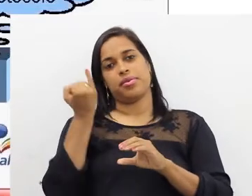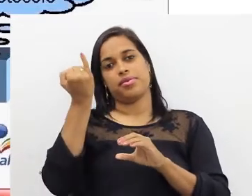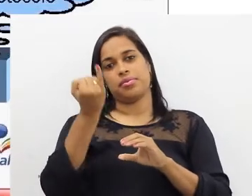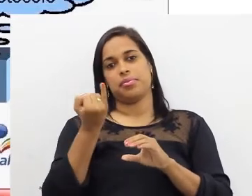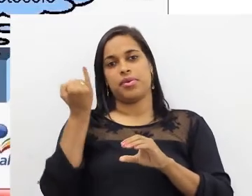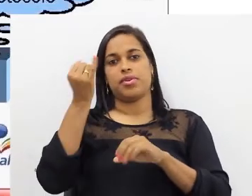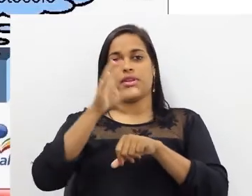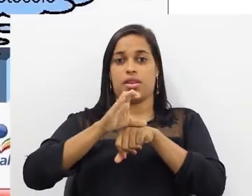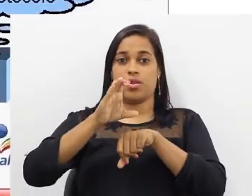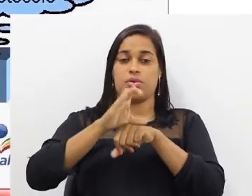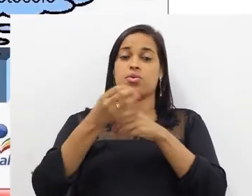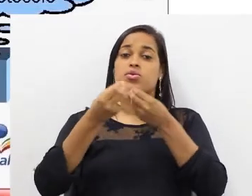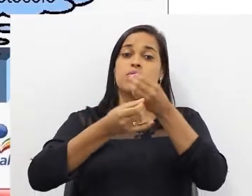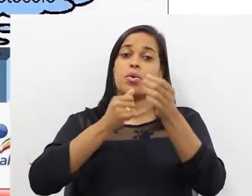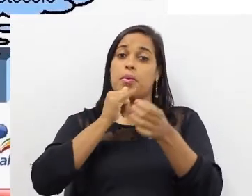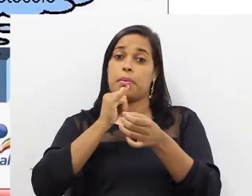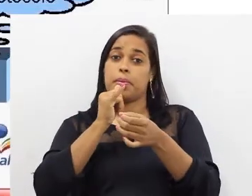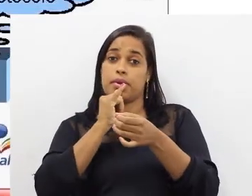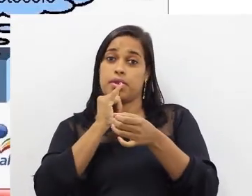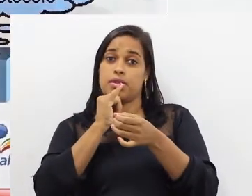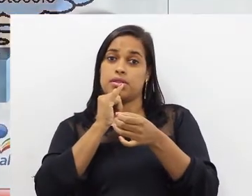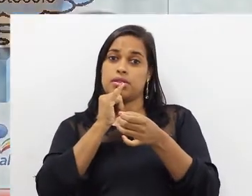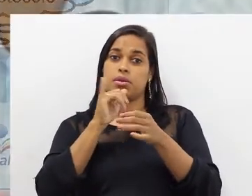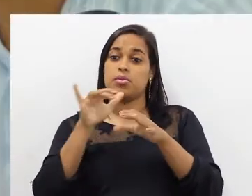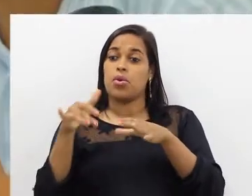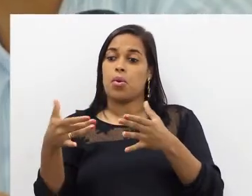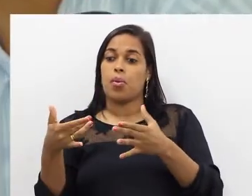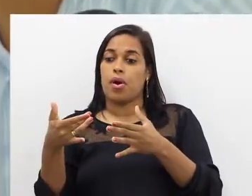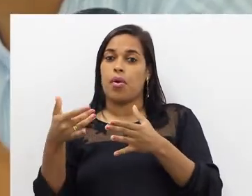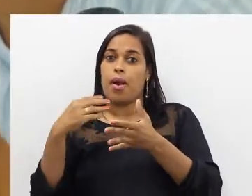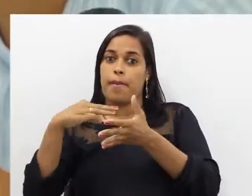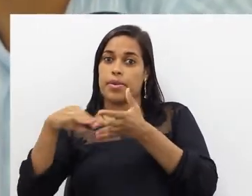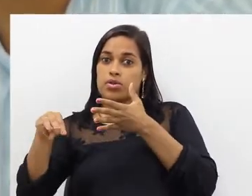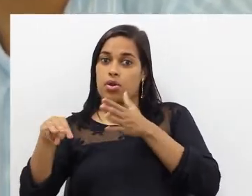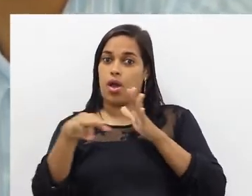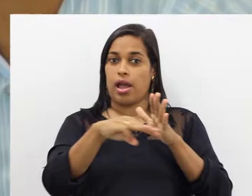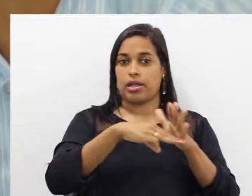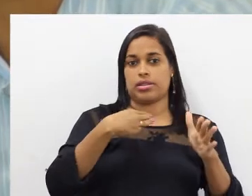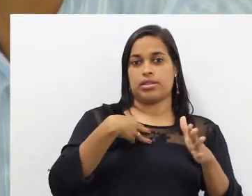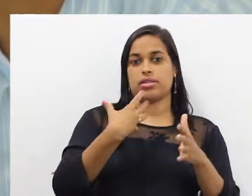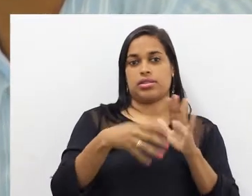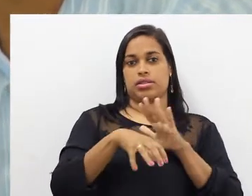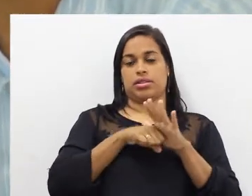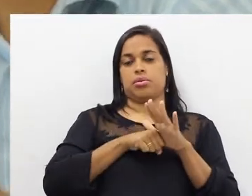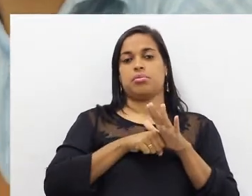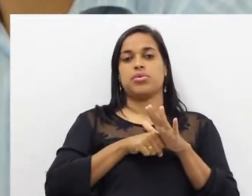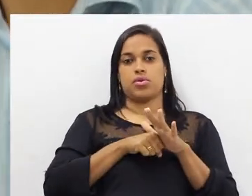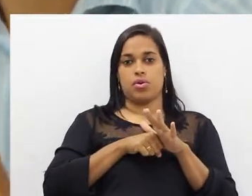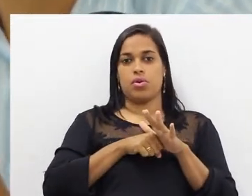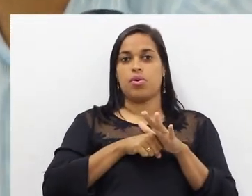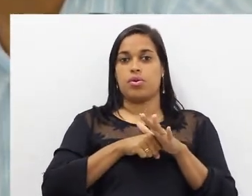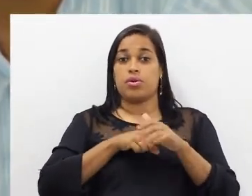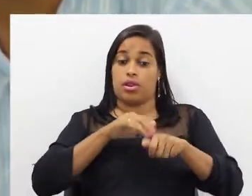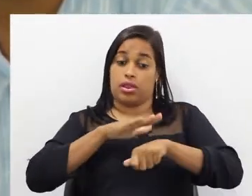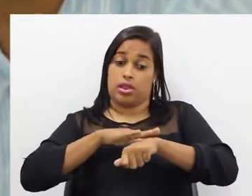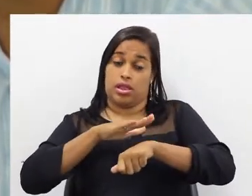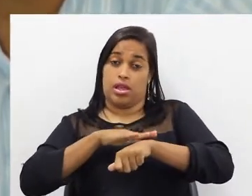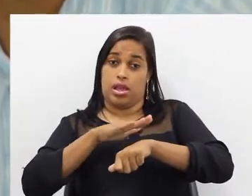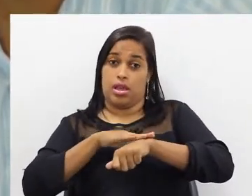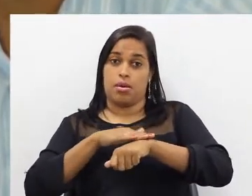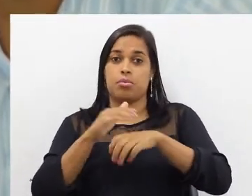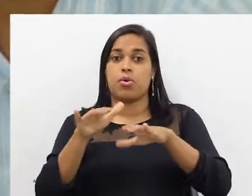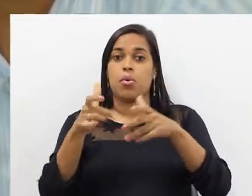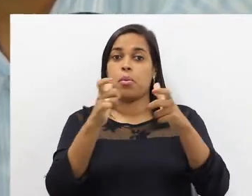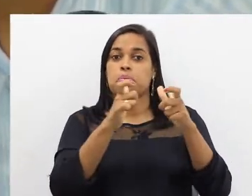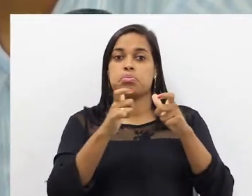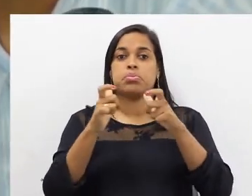curso. Como a imagem está saindo de onde está hospedado esse vídeo e chegando até você no polo, no interior do estado, na capital, seja onde